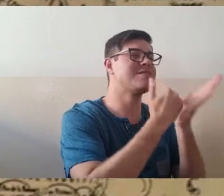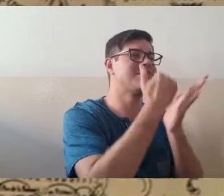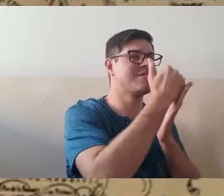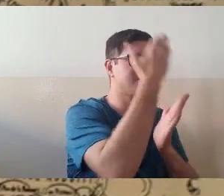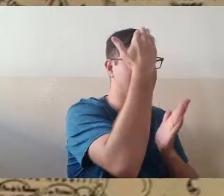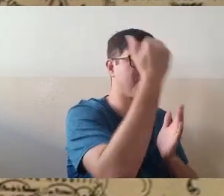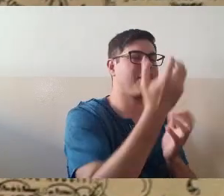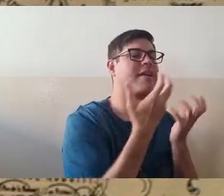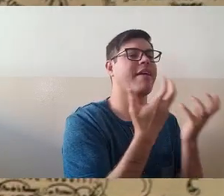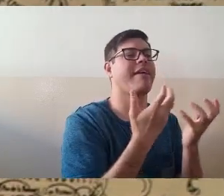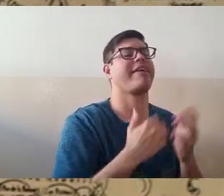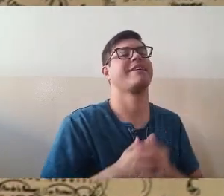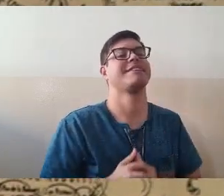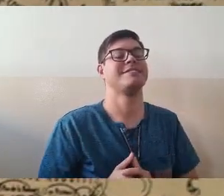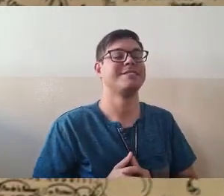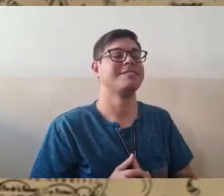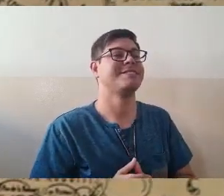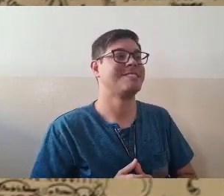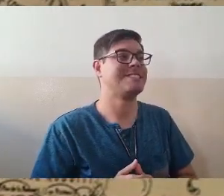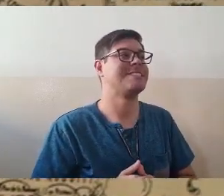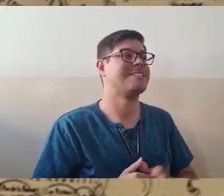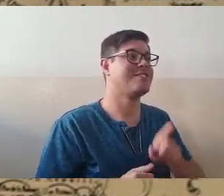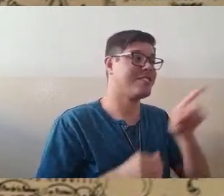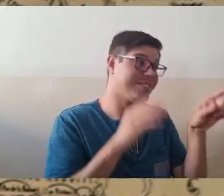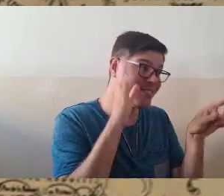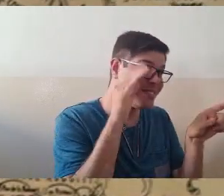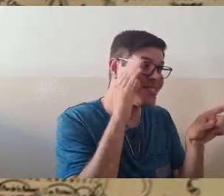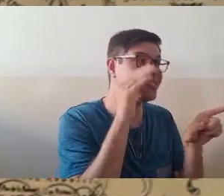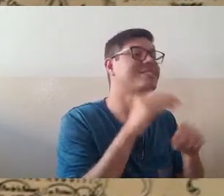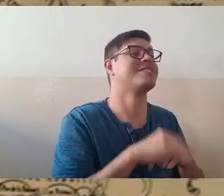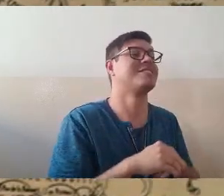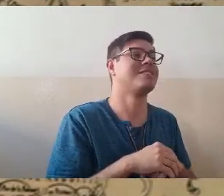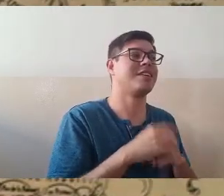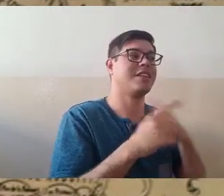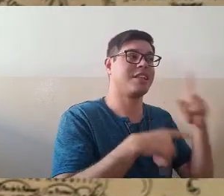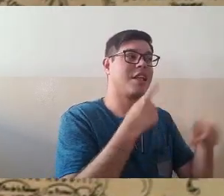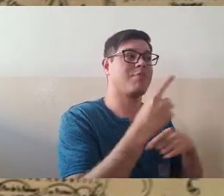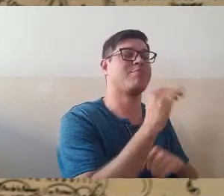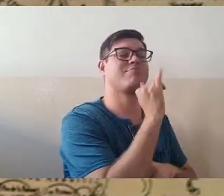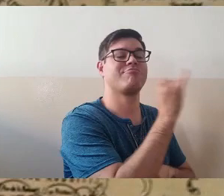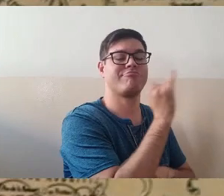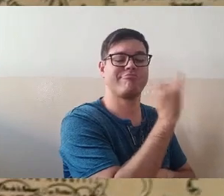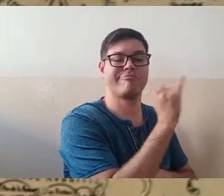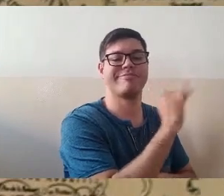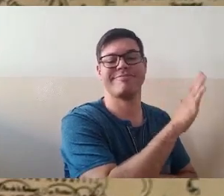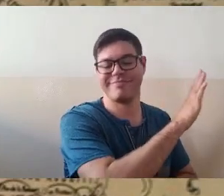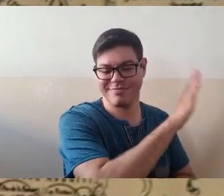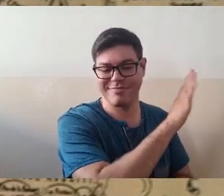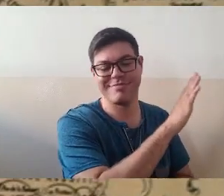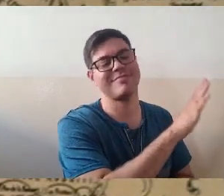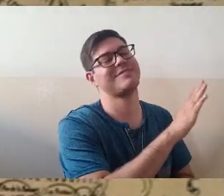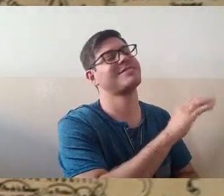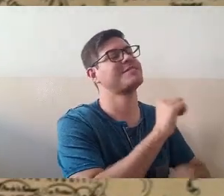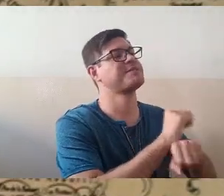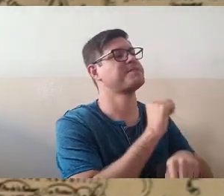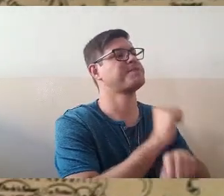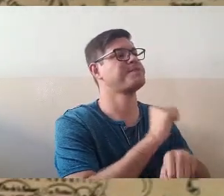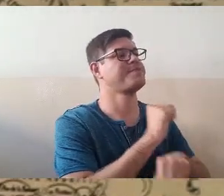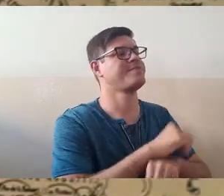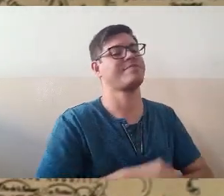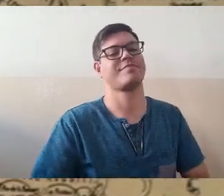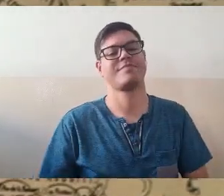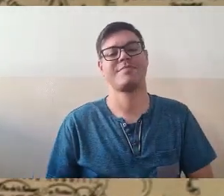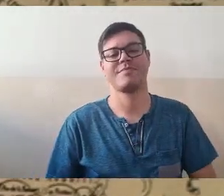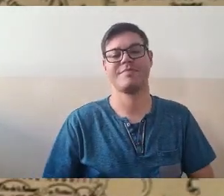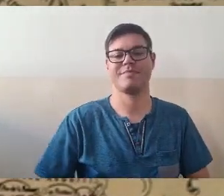a principal atração da festa de fundação de Araras. Depois eu vou te contar, você vai falar assim, rapaz, É de você tinha arrebentar. razão, é de arrebentar. Bom, eu ia perguntar das E